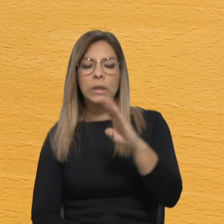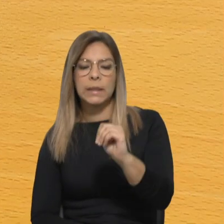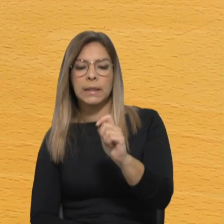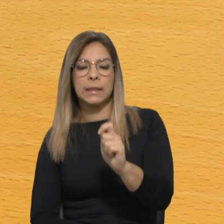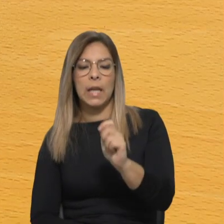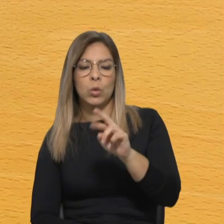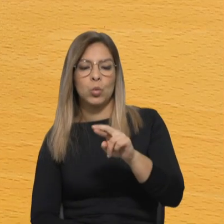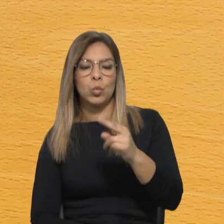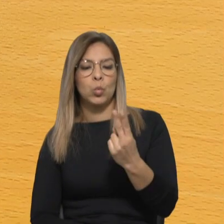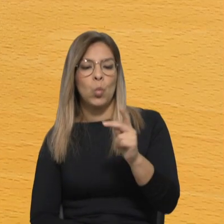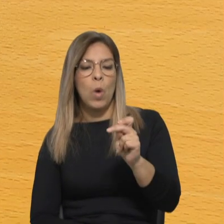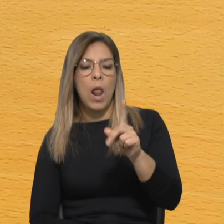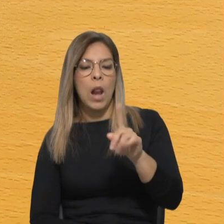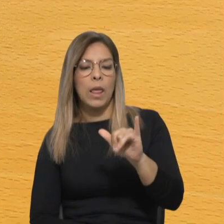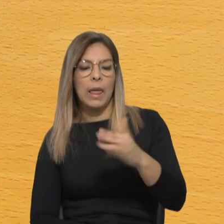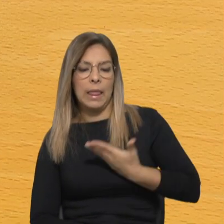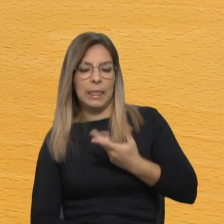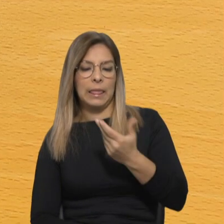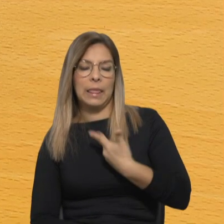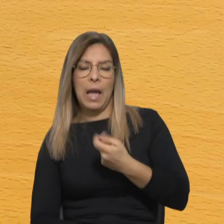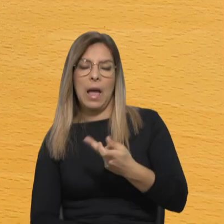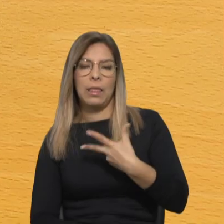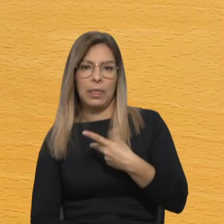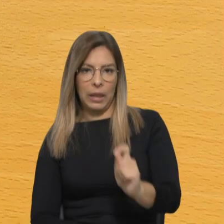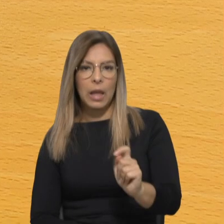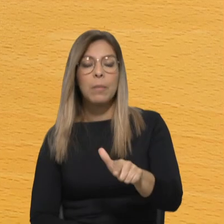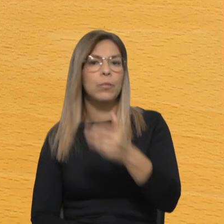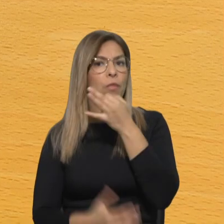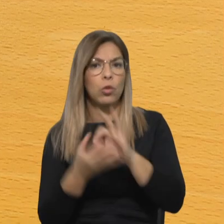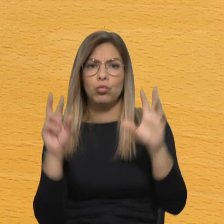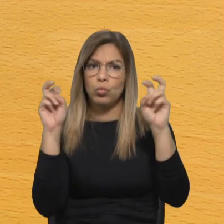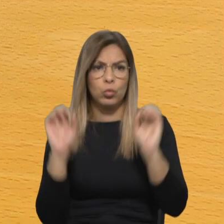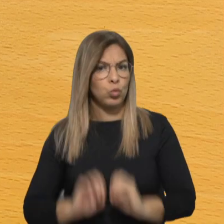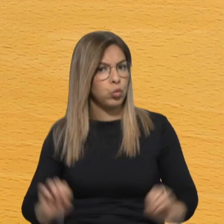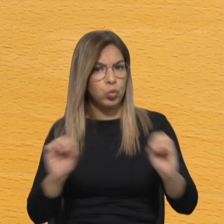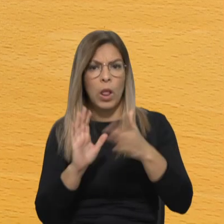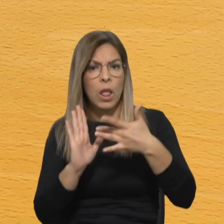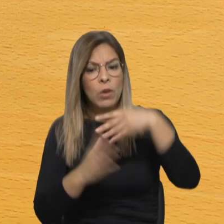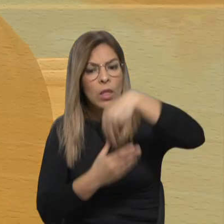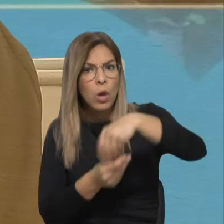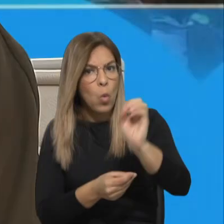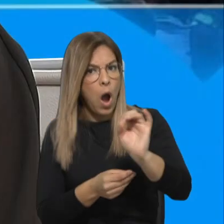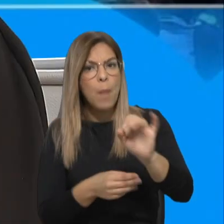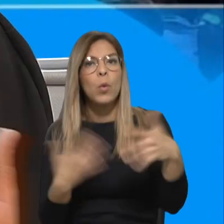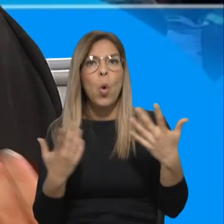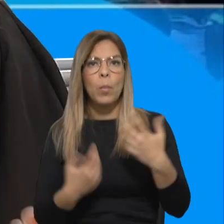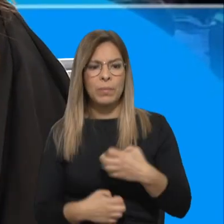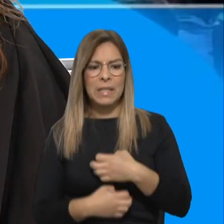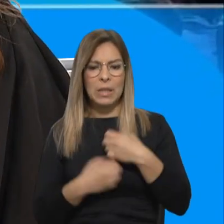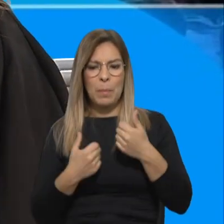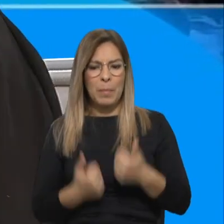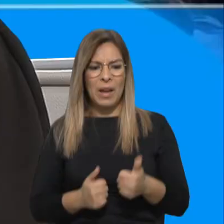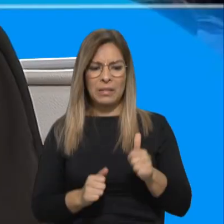pelo corpo, dos limites, da proteção, da segurança, das emoções, o que fazer quando eu não me sinto bem, quando eu me